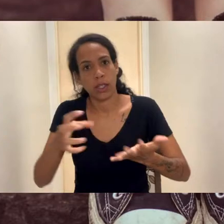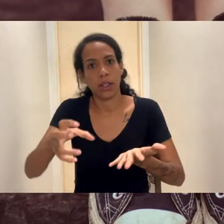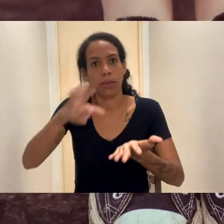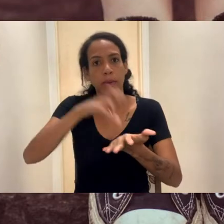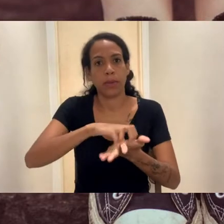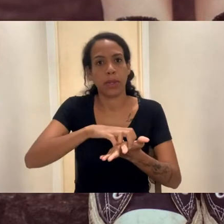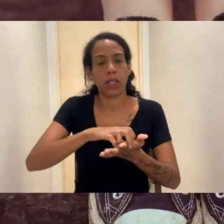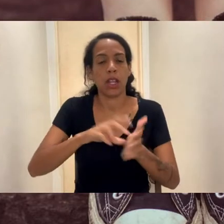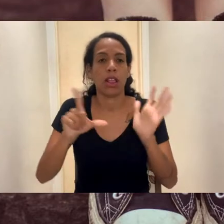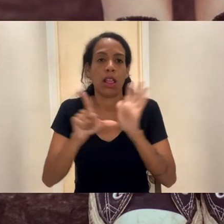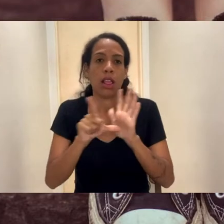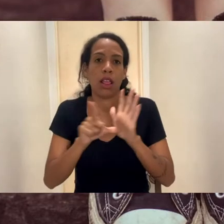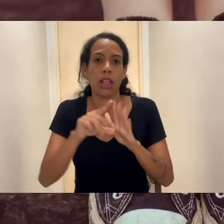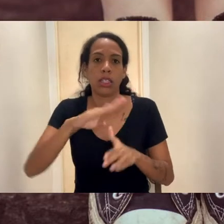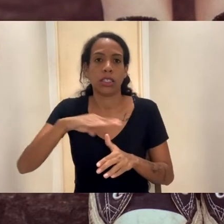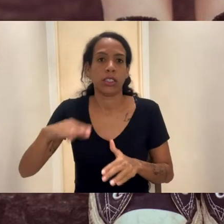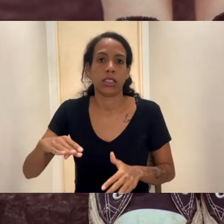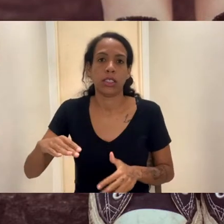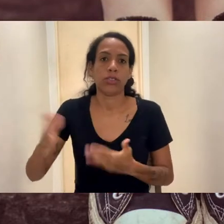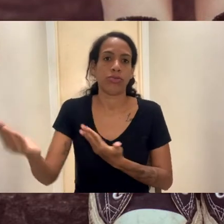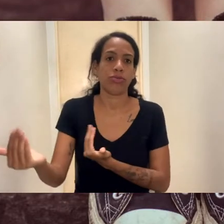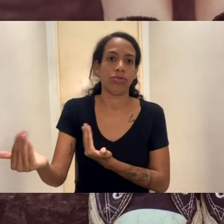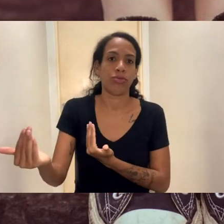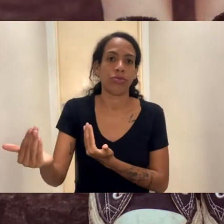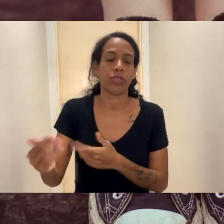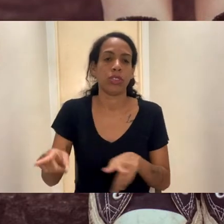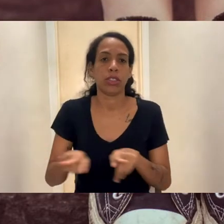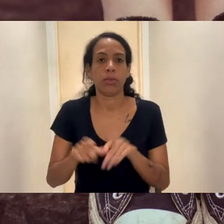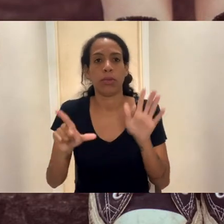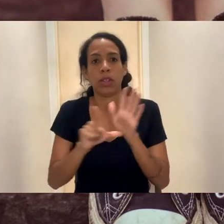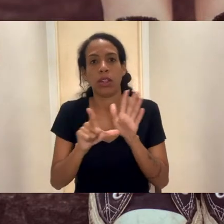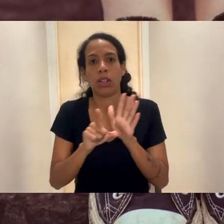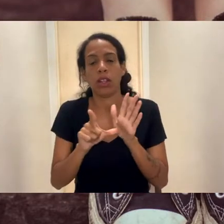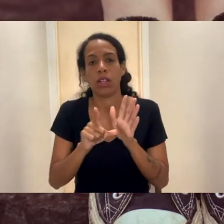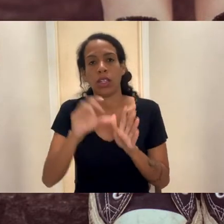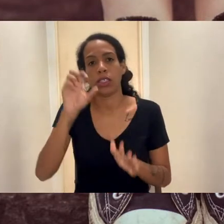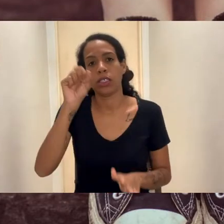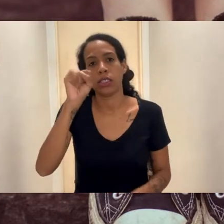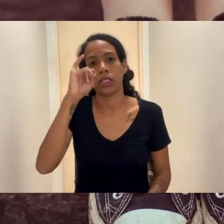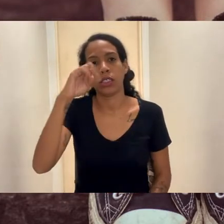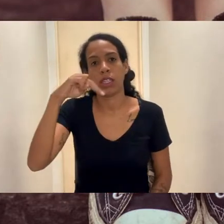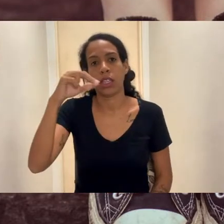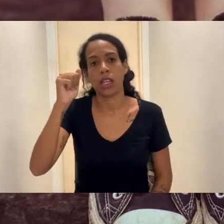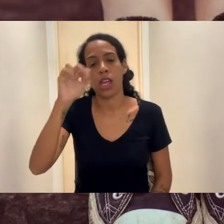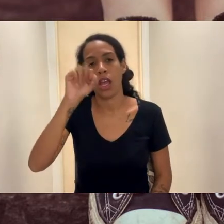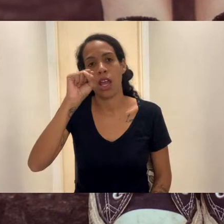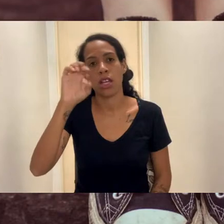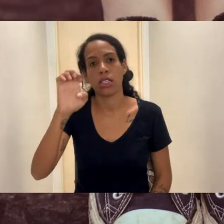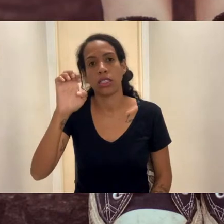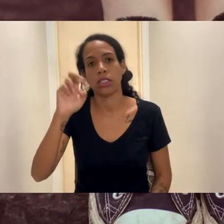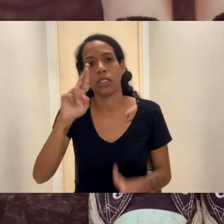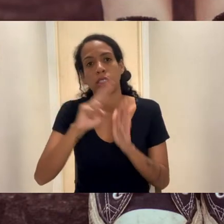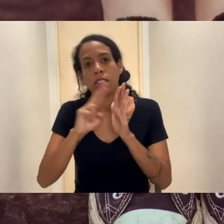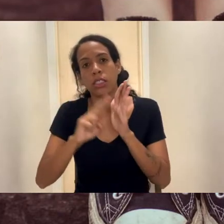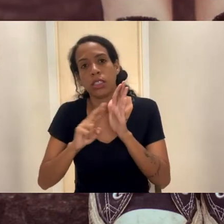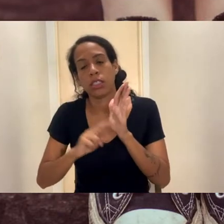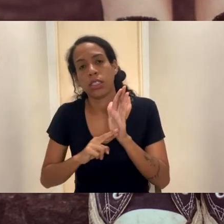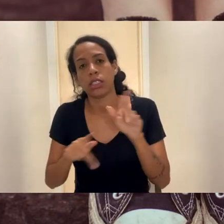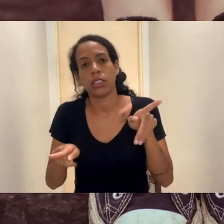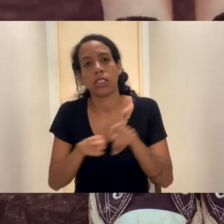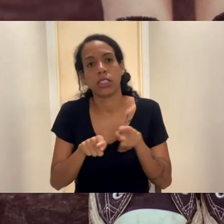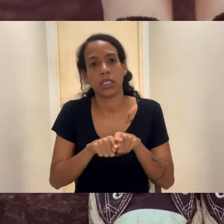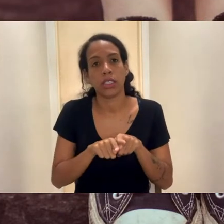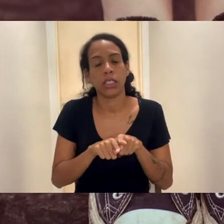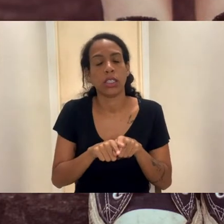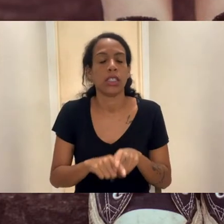Estatuto da Criança e do Adolescente, da Lei do SINASE, né, que é a lei que regulamenta ali o atendimento